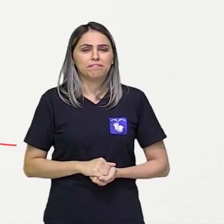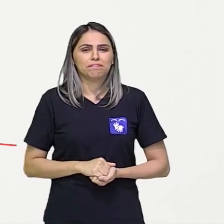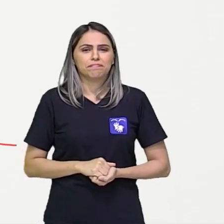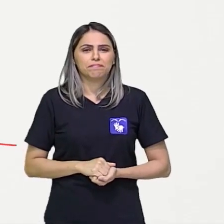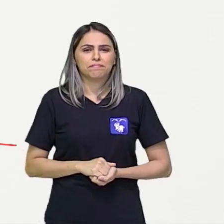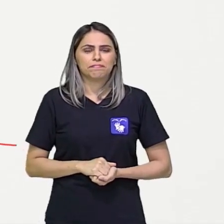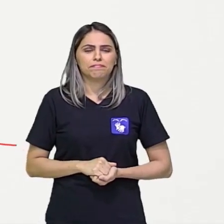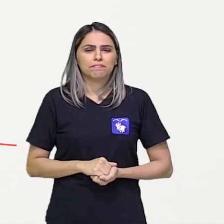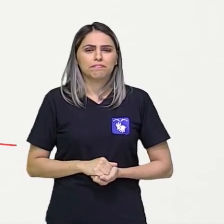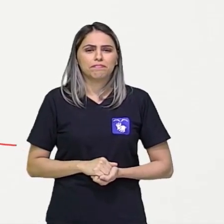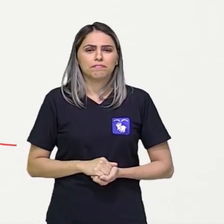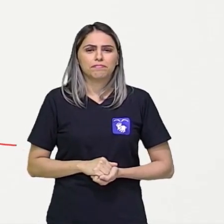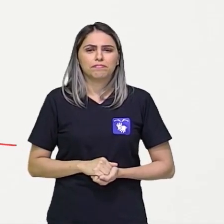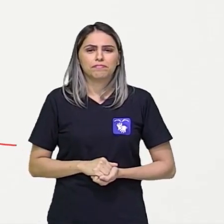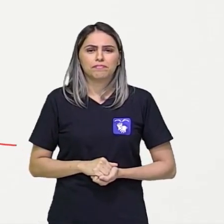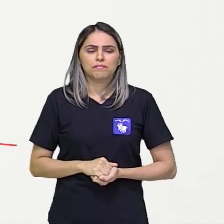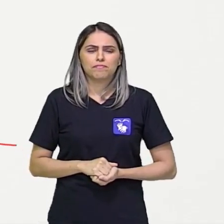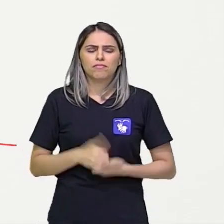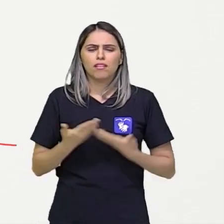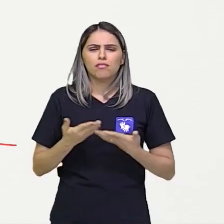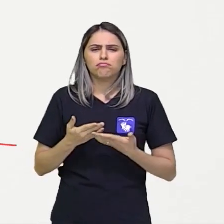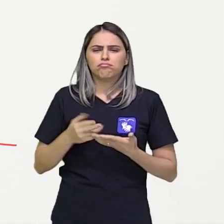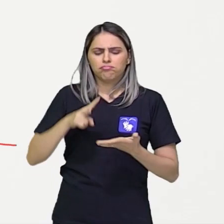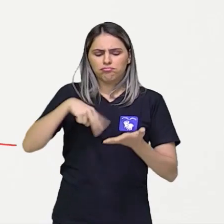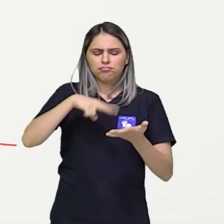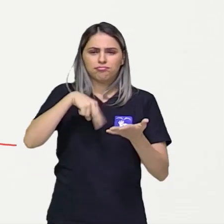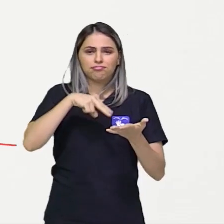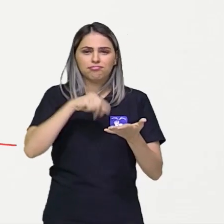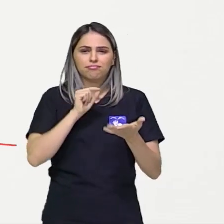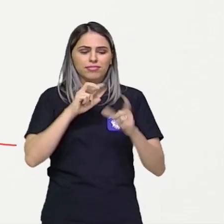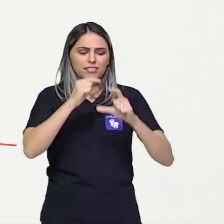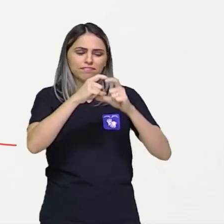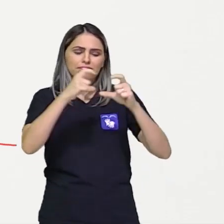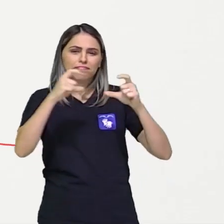Olha só. Aqui, vamos ler a nossa tirinha.